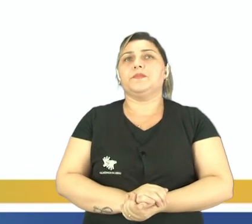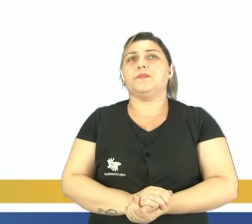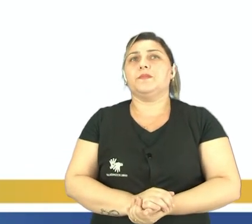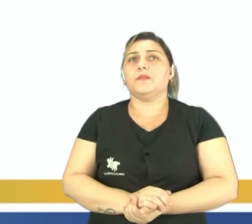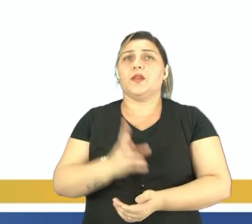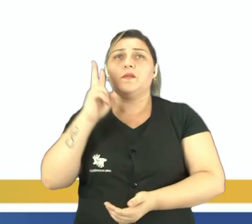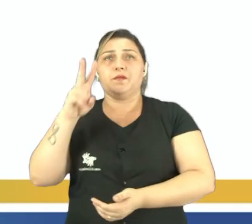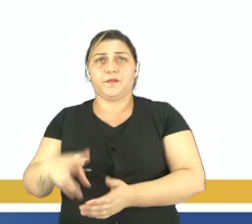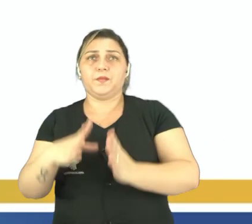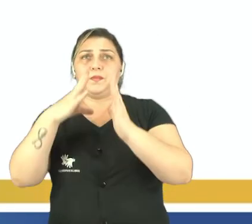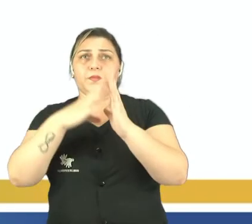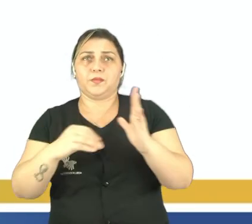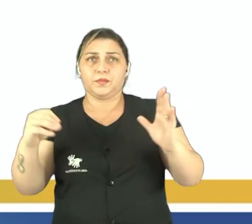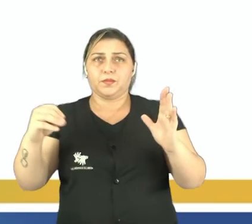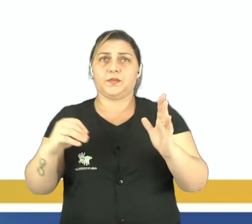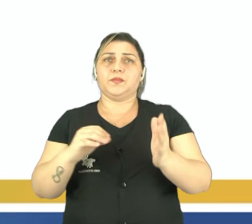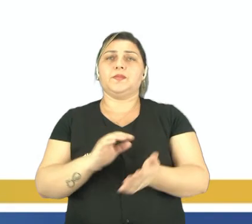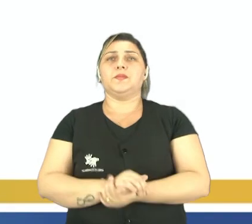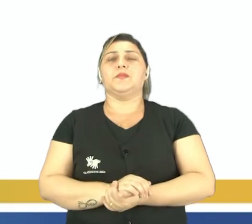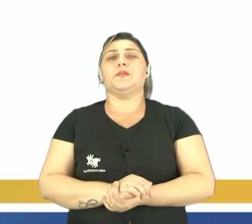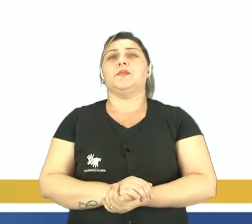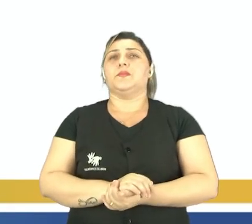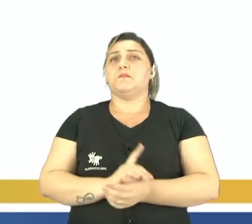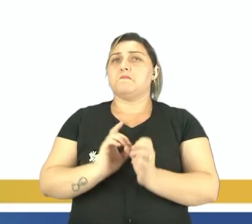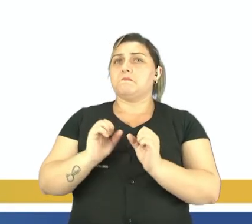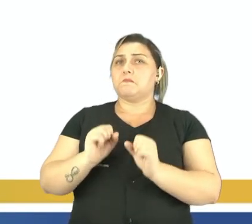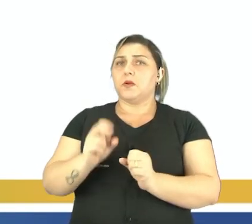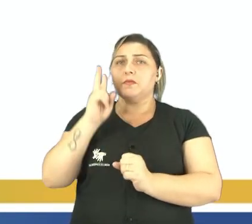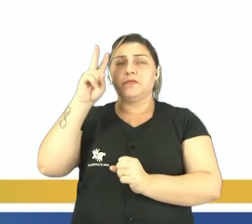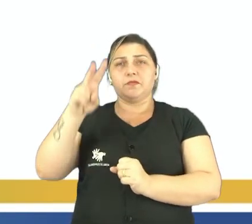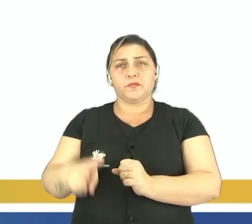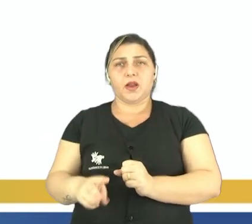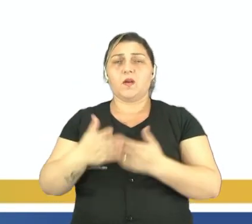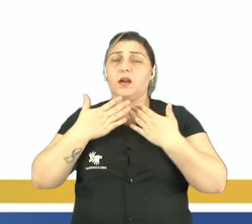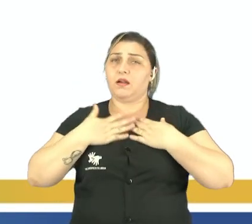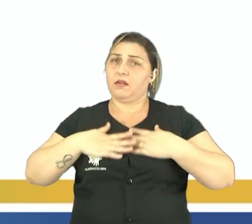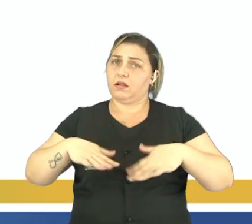a gente vê um modelo que vocês podem ver com mais